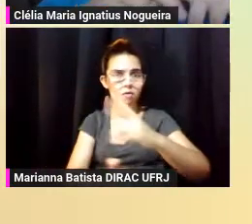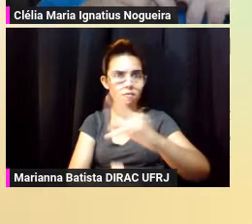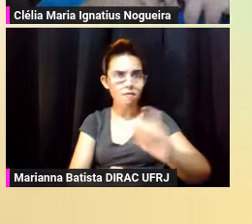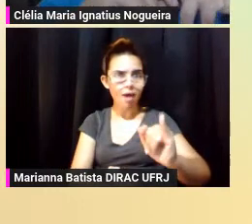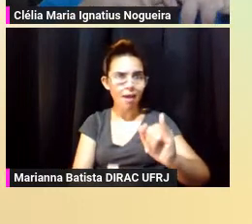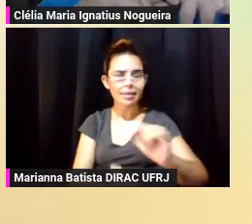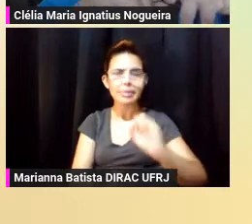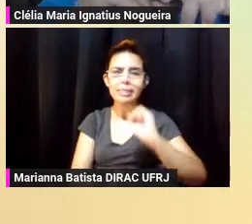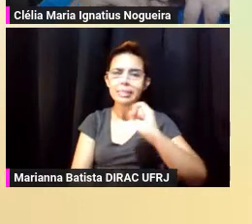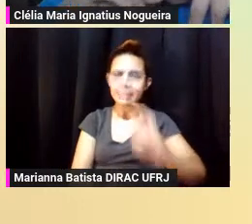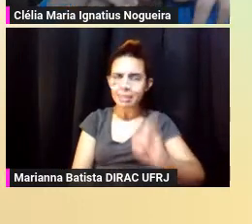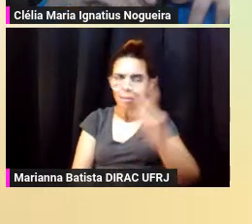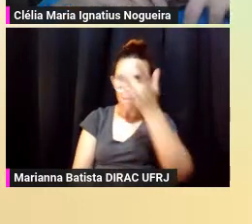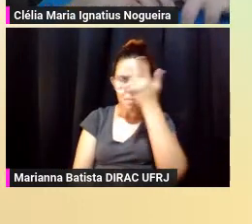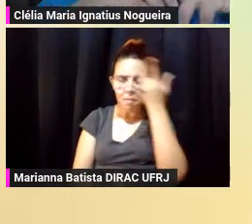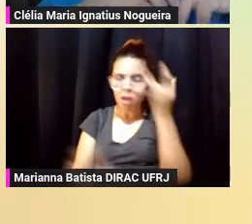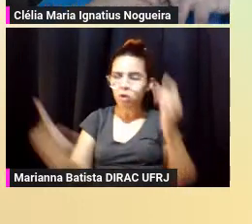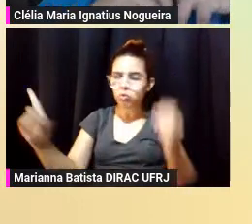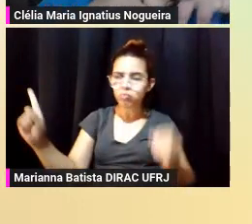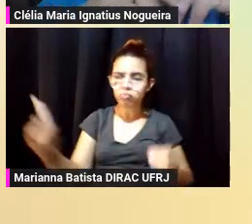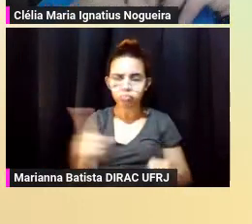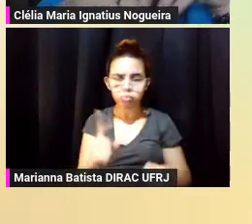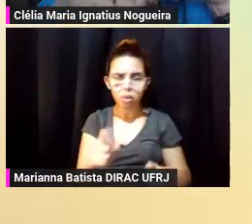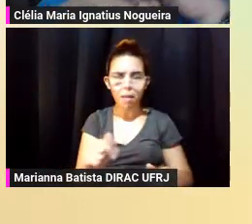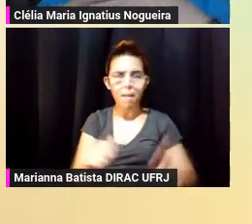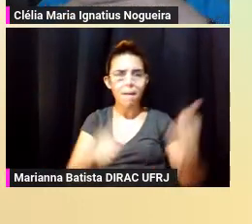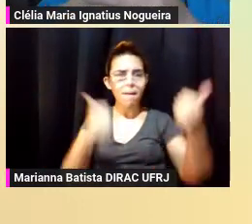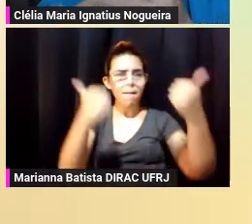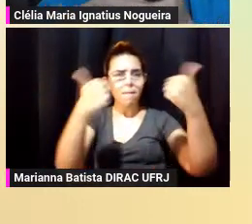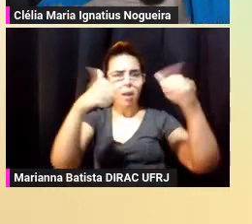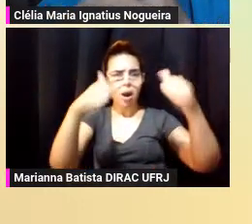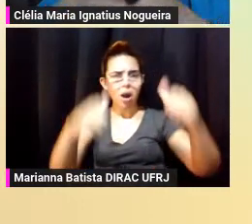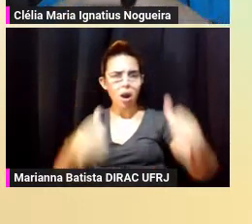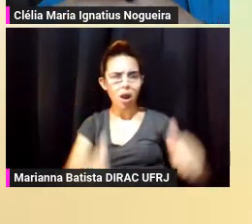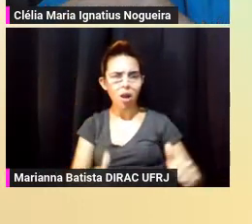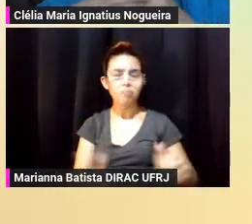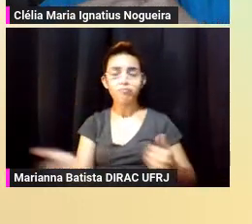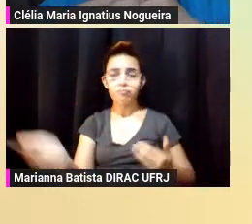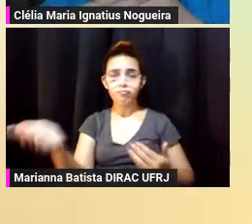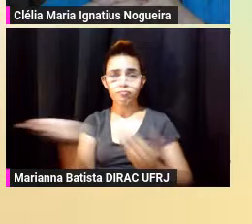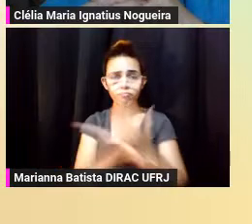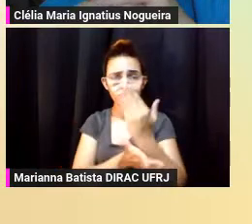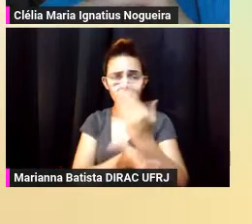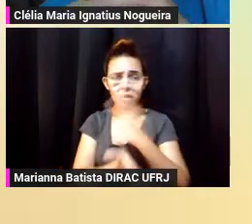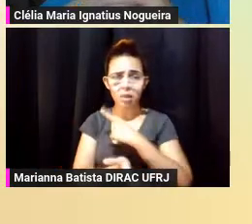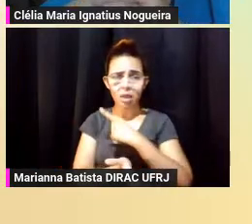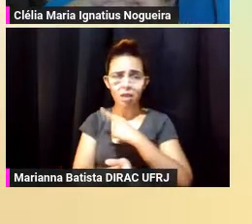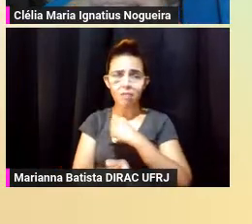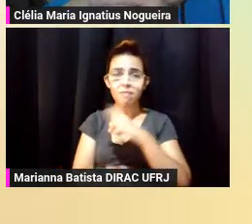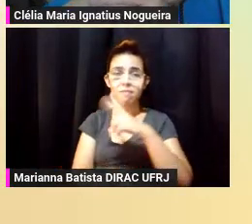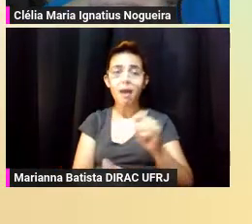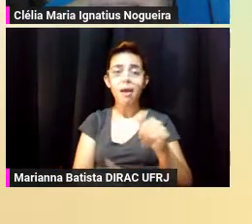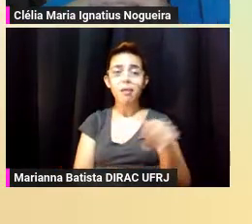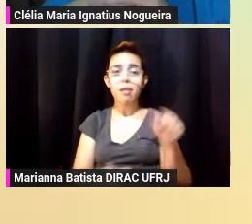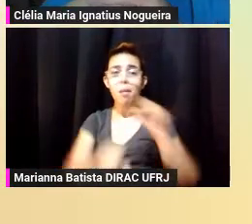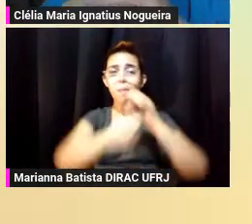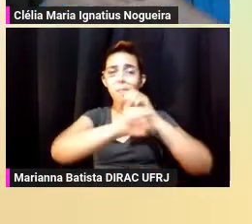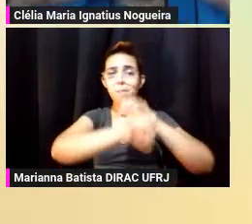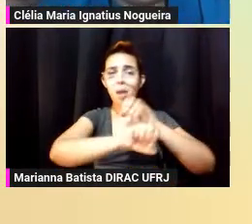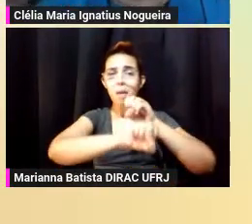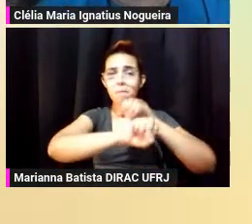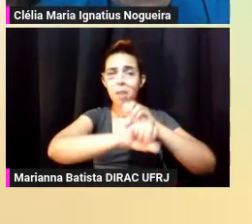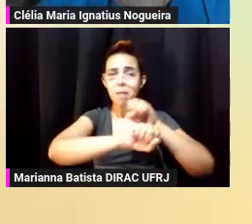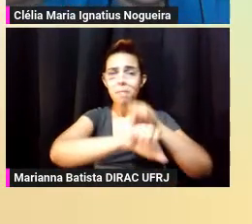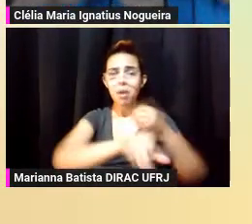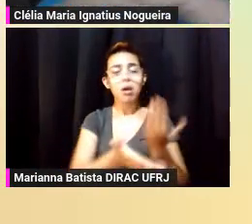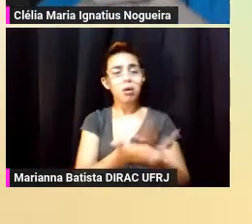dar aulas mesmo, aulas, assumir as aulas de geometria analítica na Escola de Engenharia de São Carlos, e também